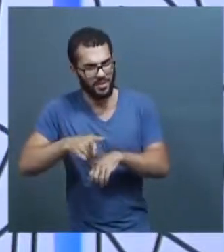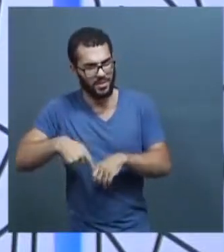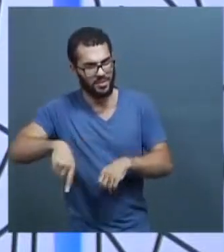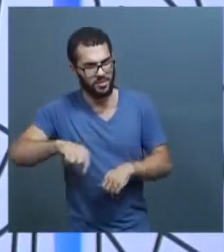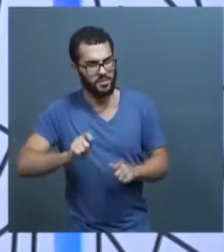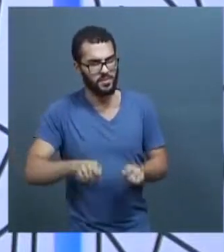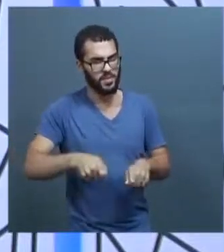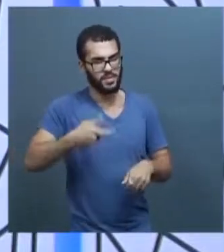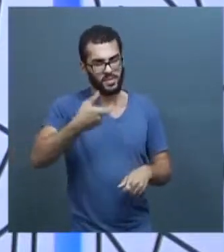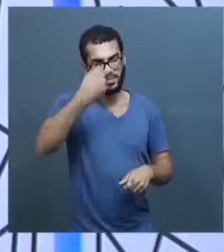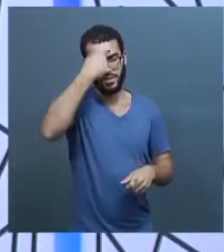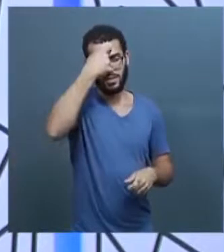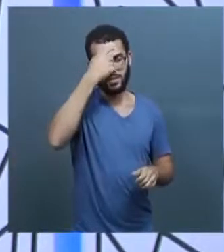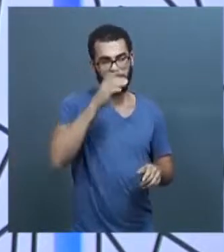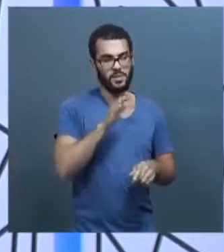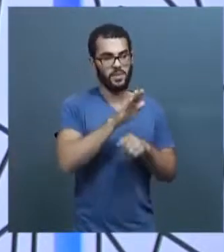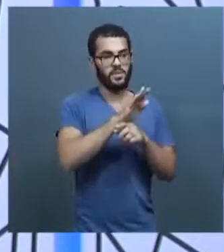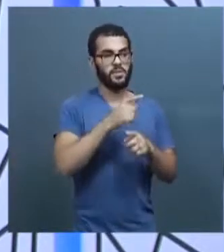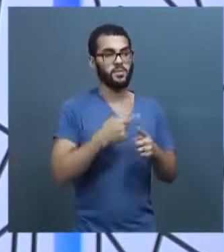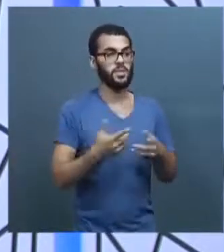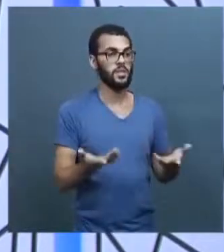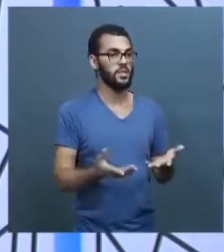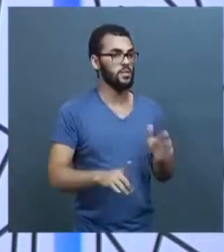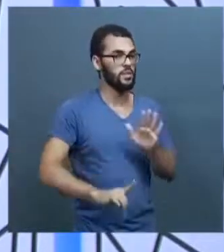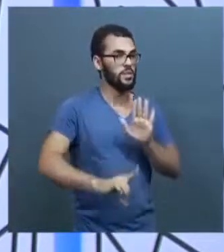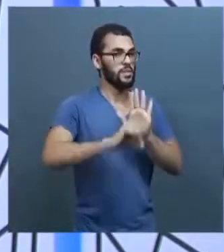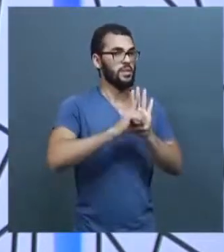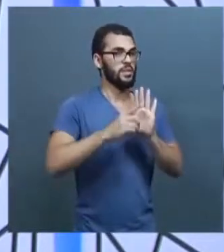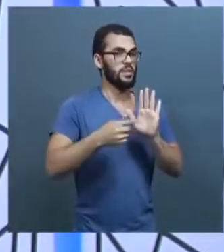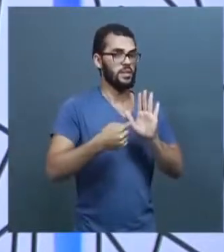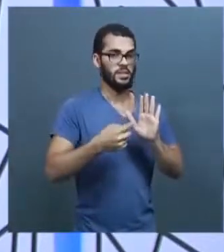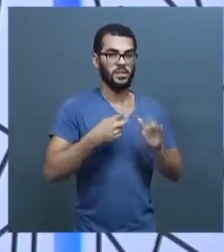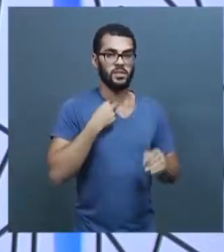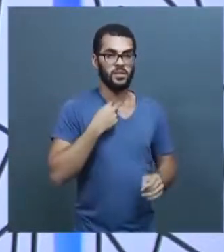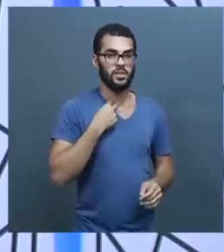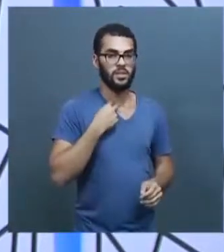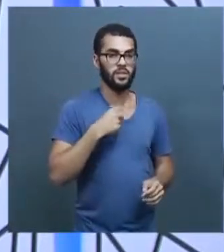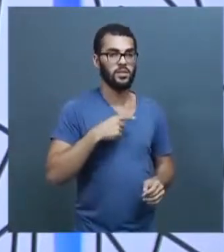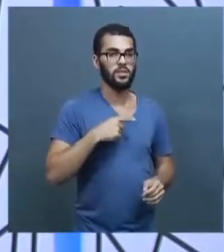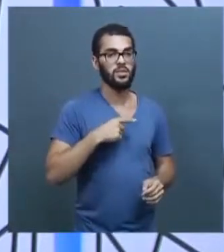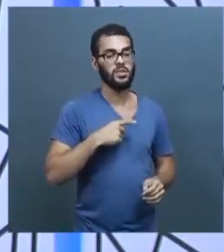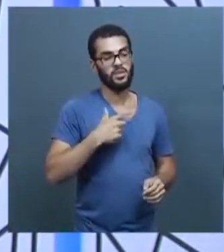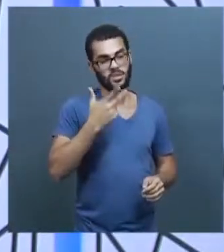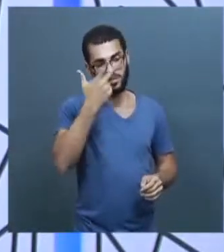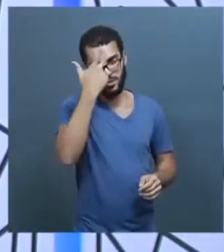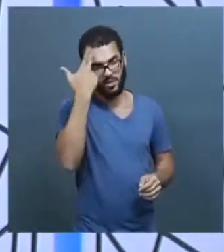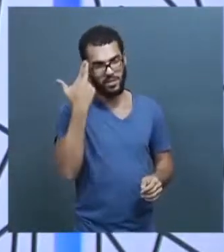novo decreto. Porque agora é decreto, não pode, o ambulante não pode vender